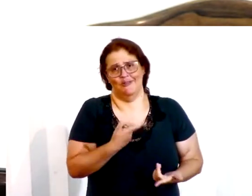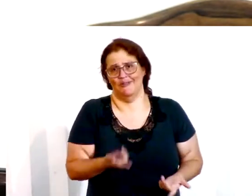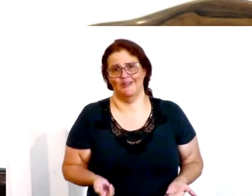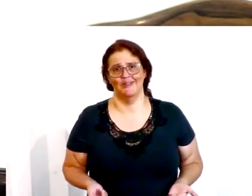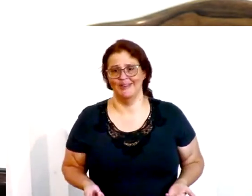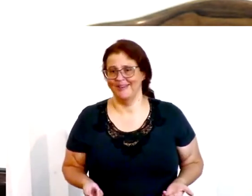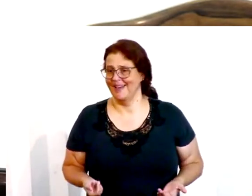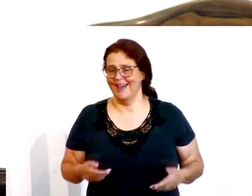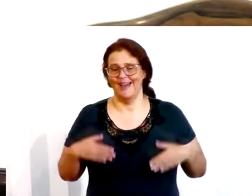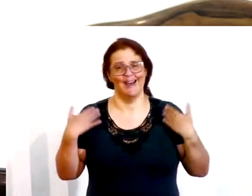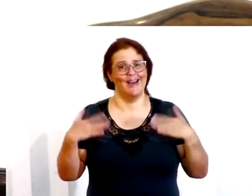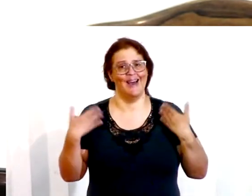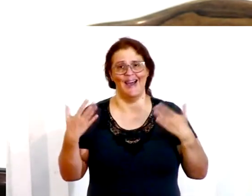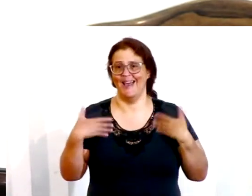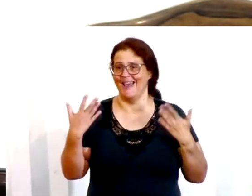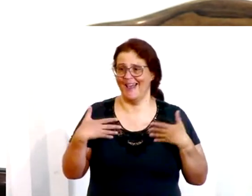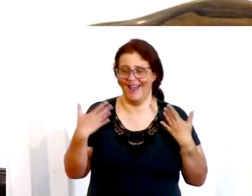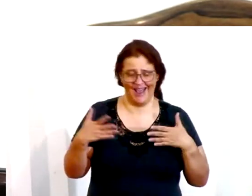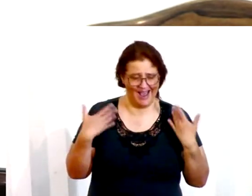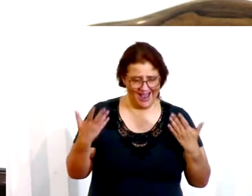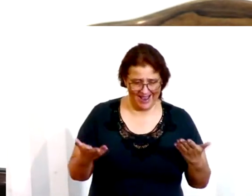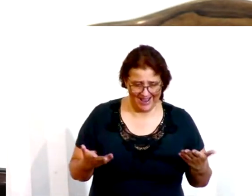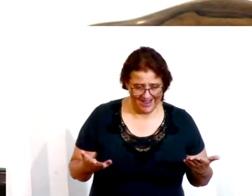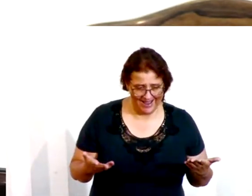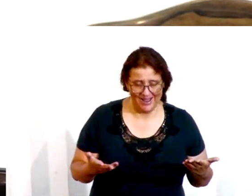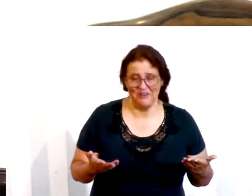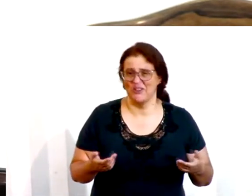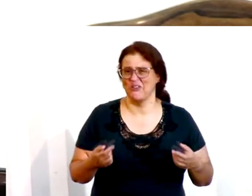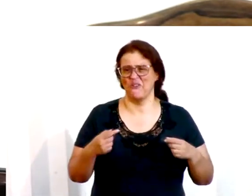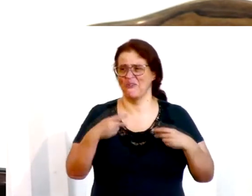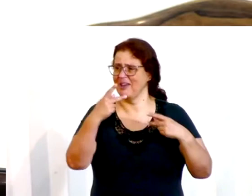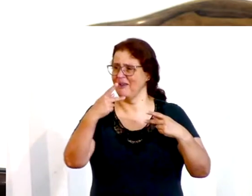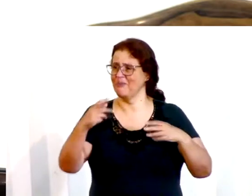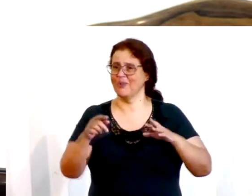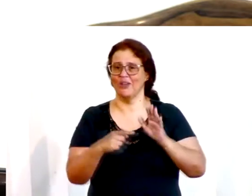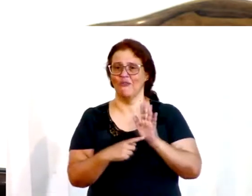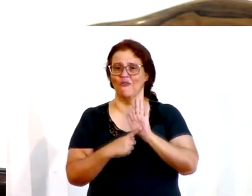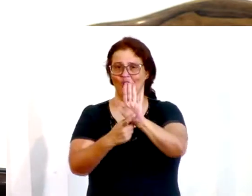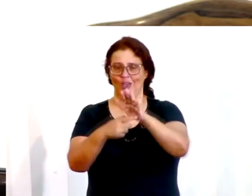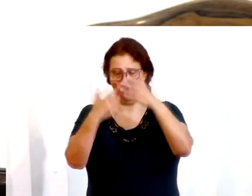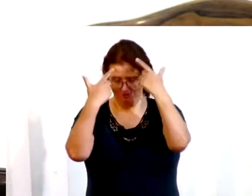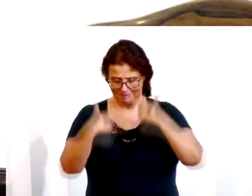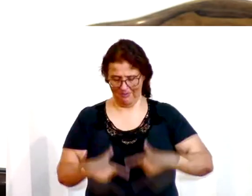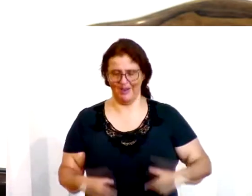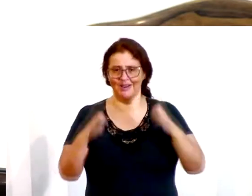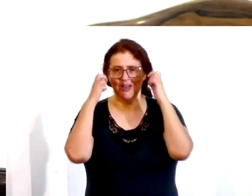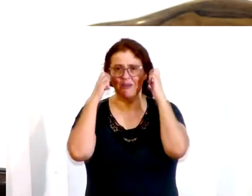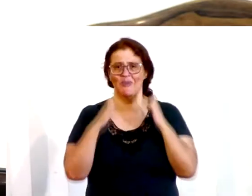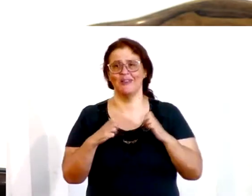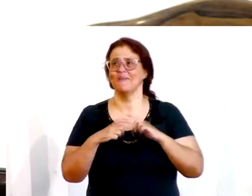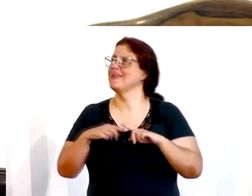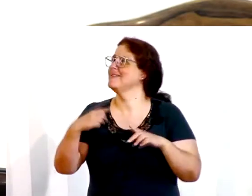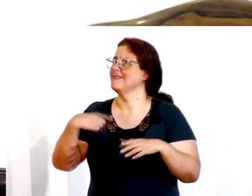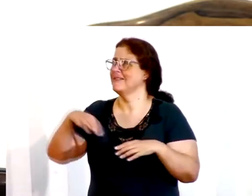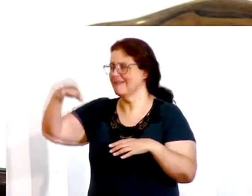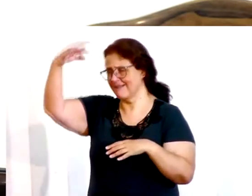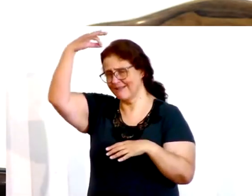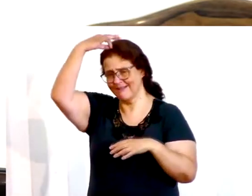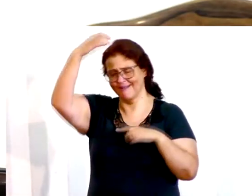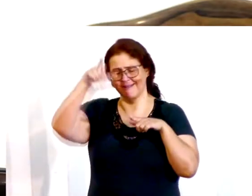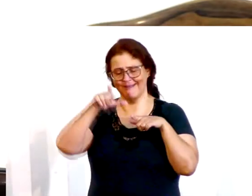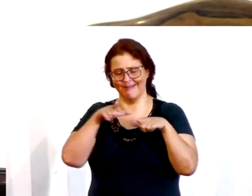alegria é produzida não pelo externo, mas pelo interno, através da obra do Espírito Santo em nós.